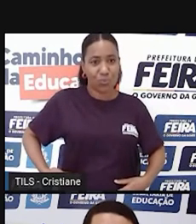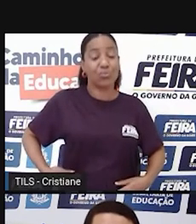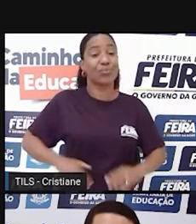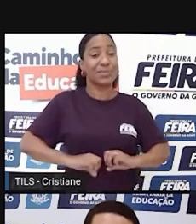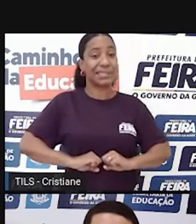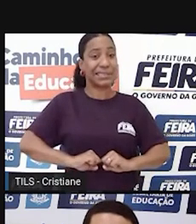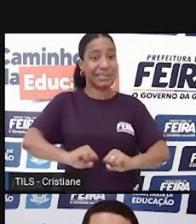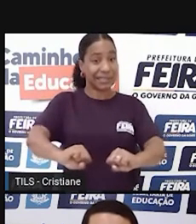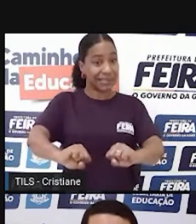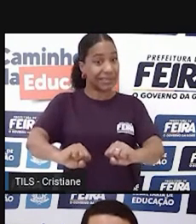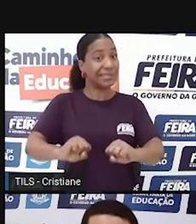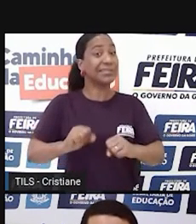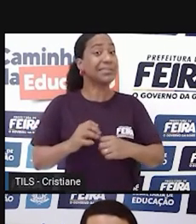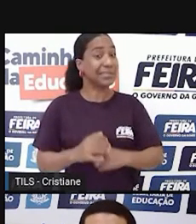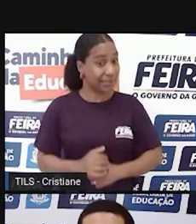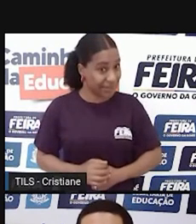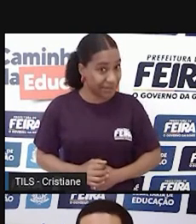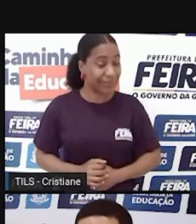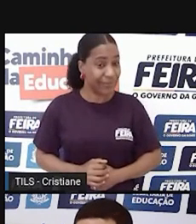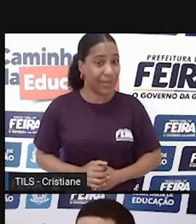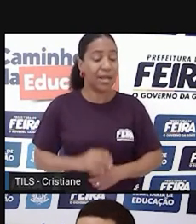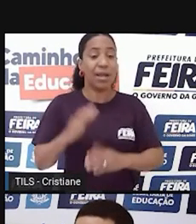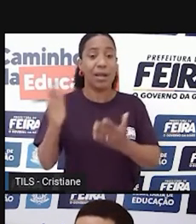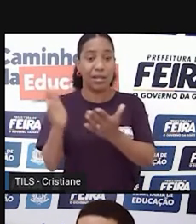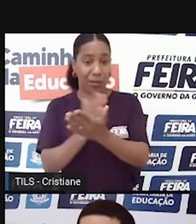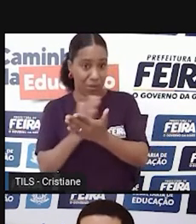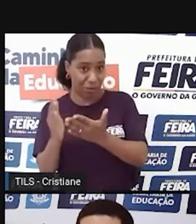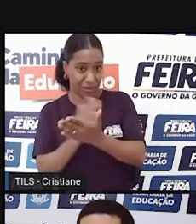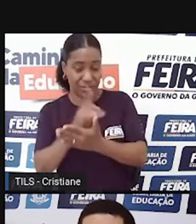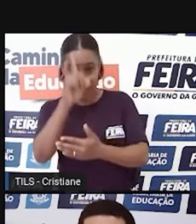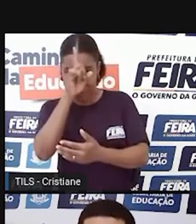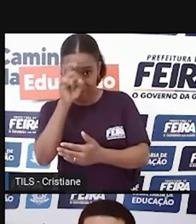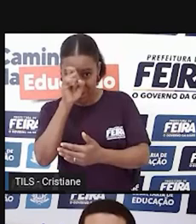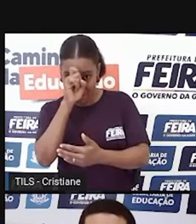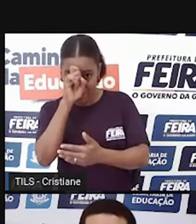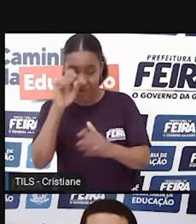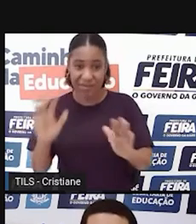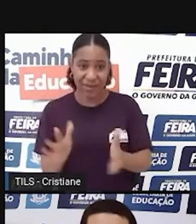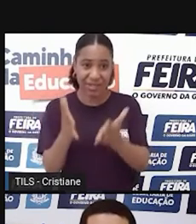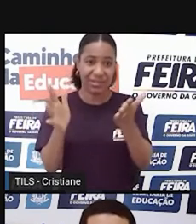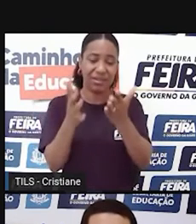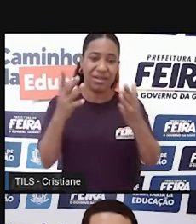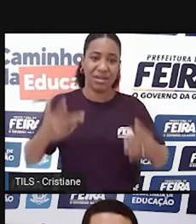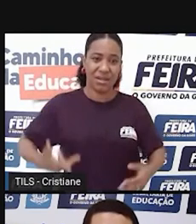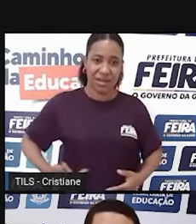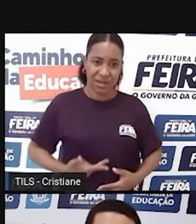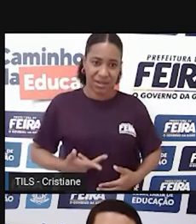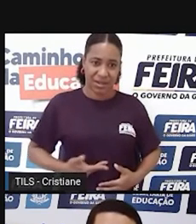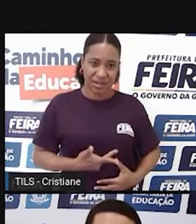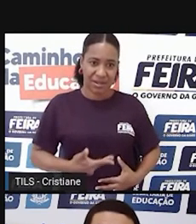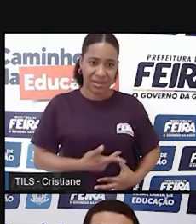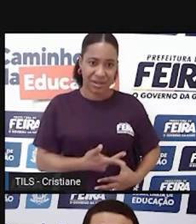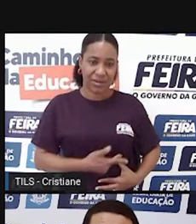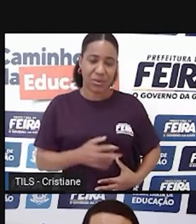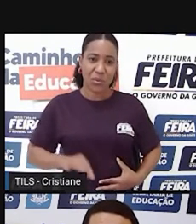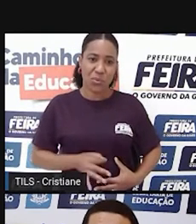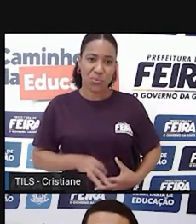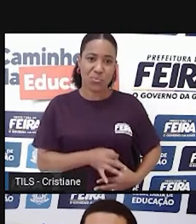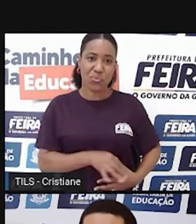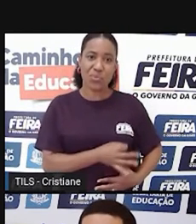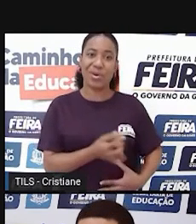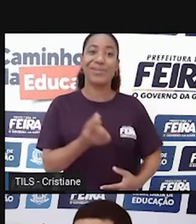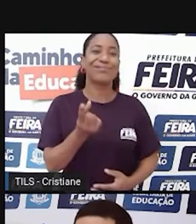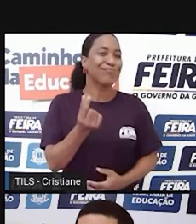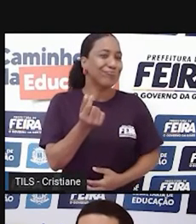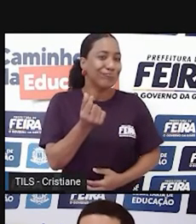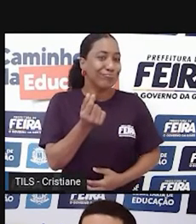convence as mulheres a ter o parto cesárea sem necessidade, porque é melhor, né, para os médicos, é mais rápido, é mais lucrativo.